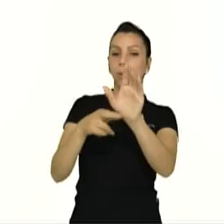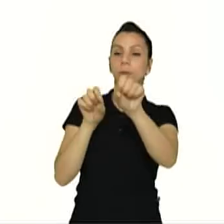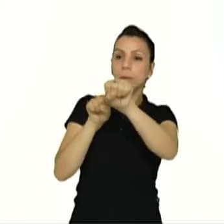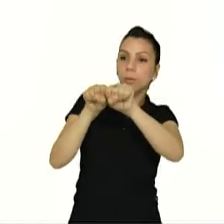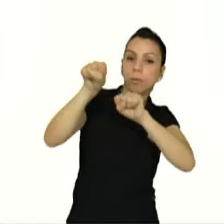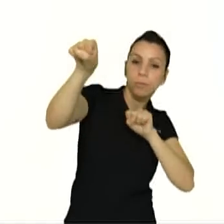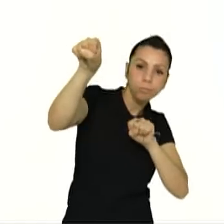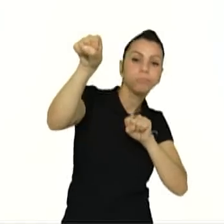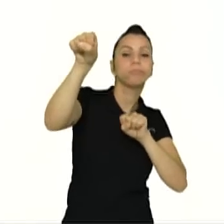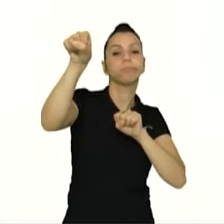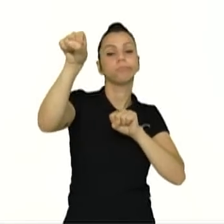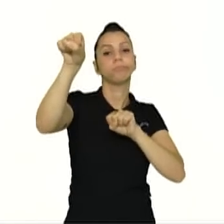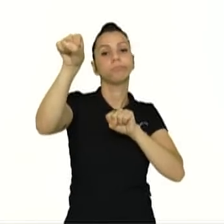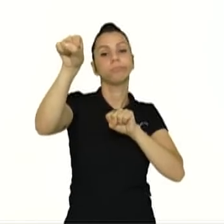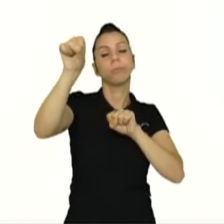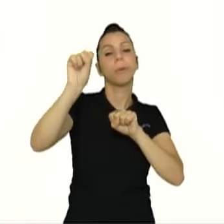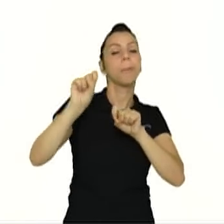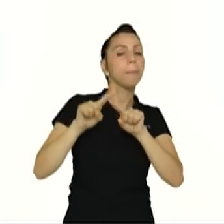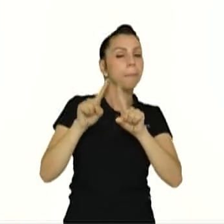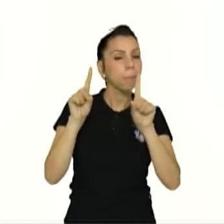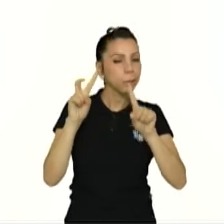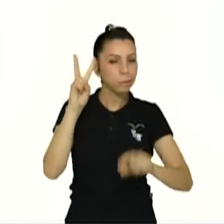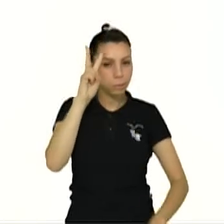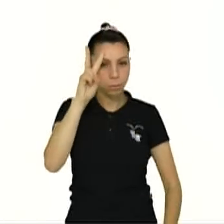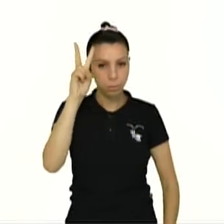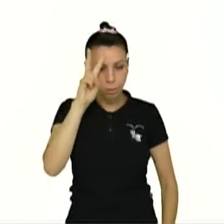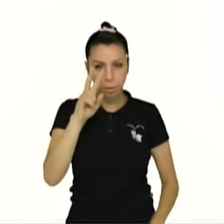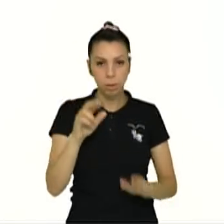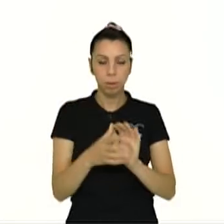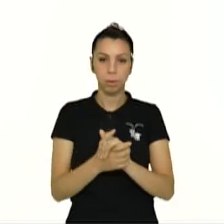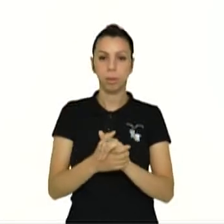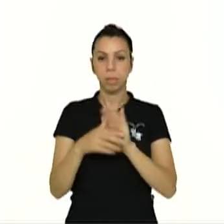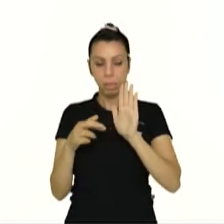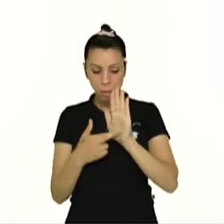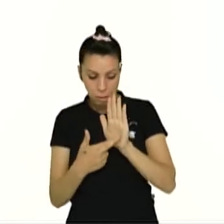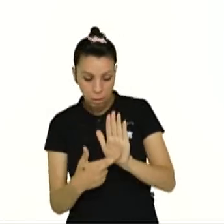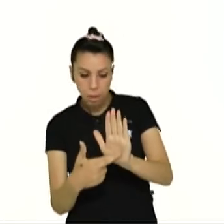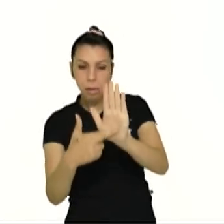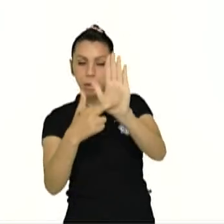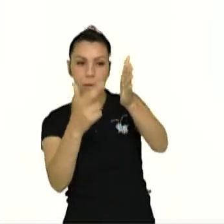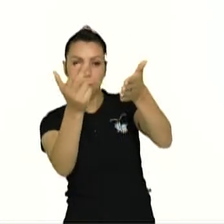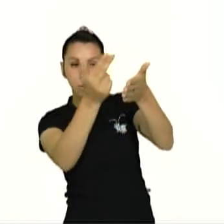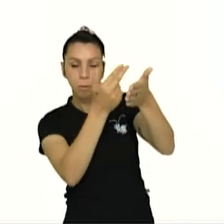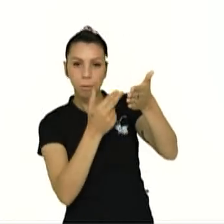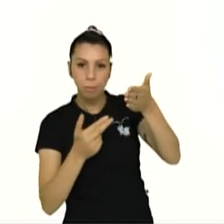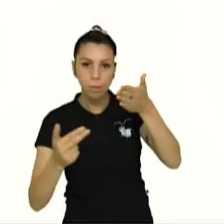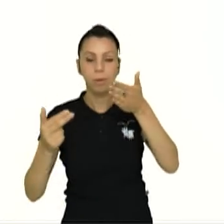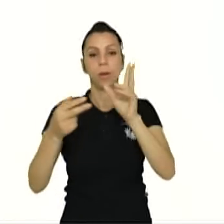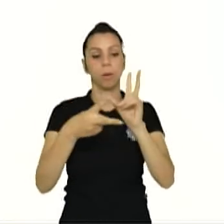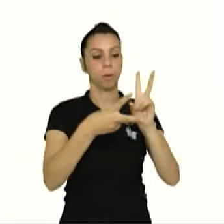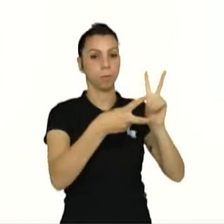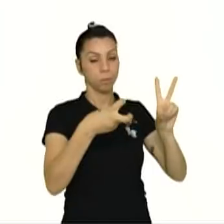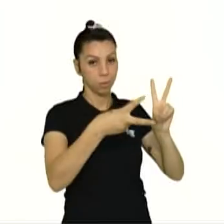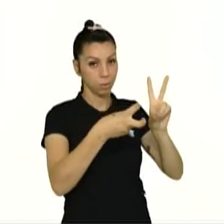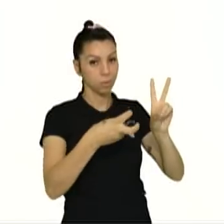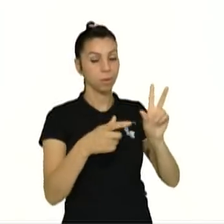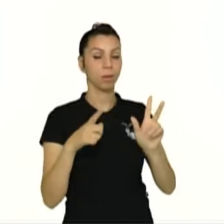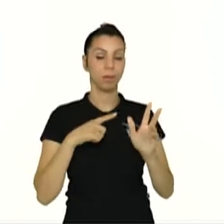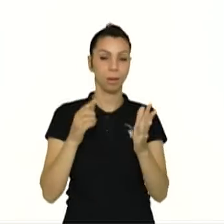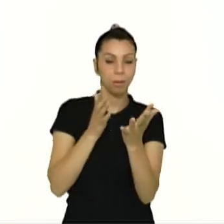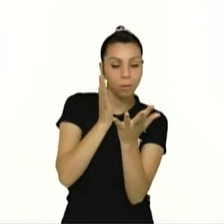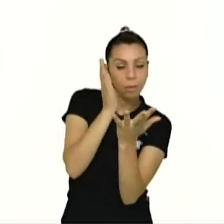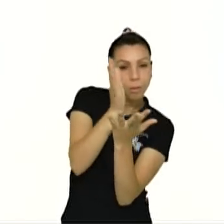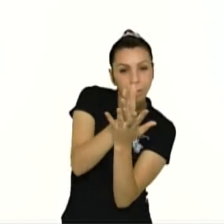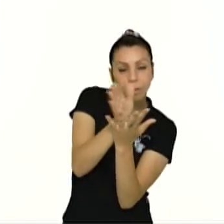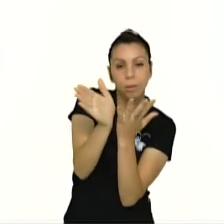ou heroínas, tá? Mas lembrando, essa representação do indígena, do povo originário, ainda tinha aquele viés